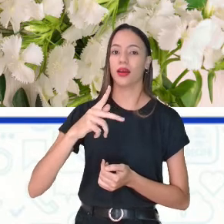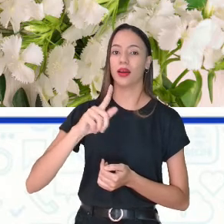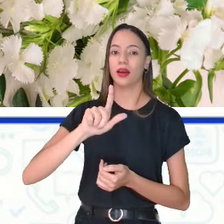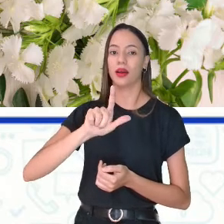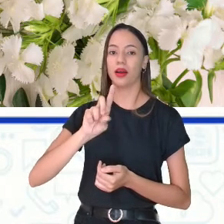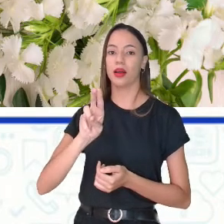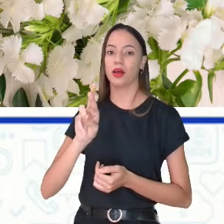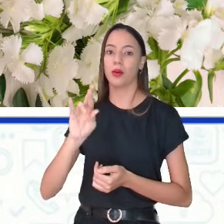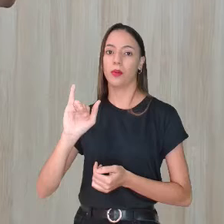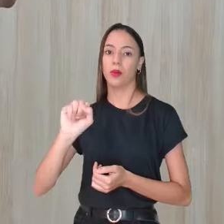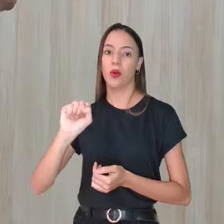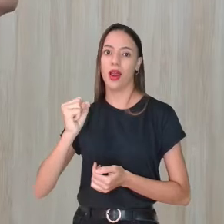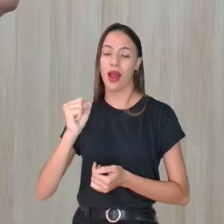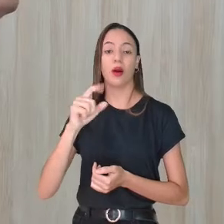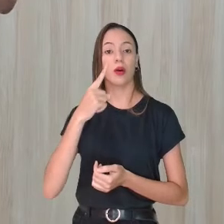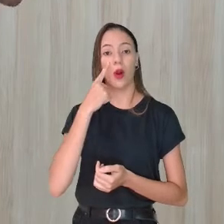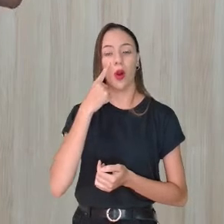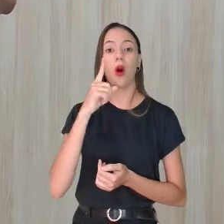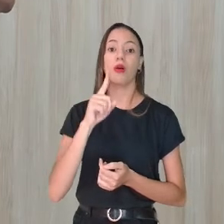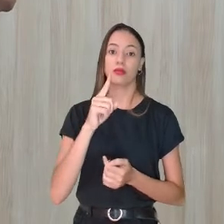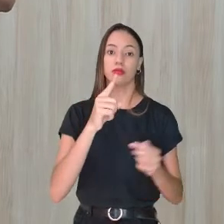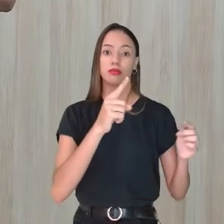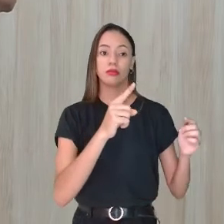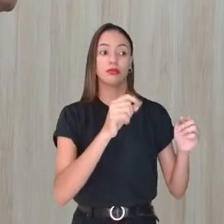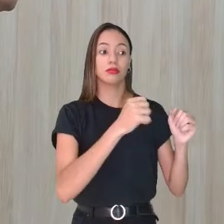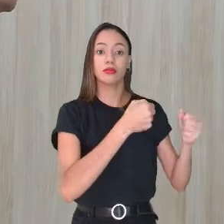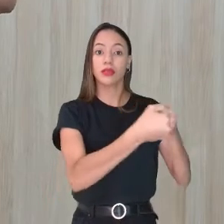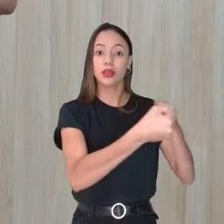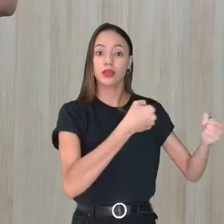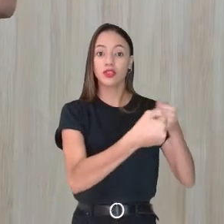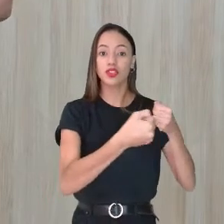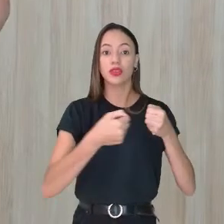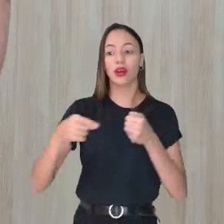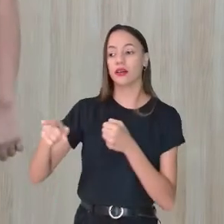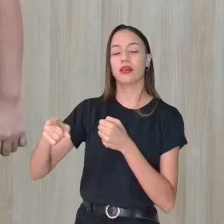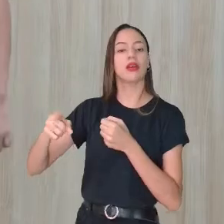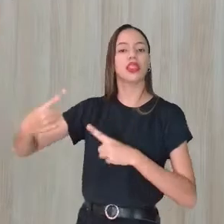pessoal? Entrevista e debate, porque são dois, não é mesmo?